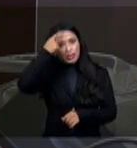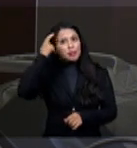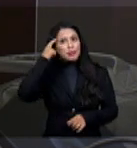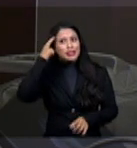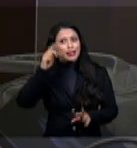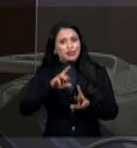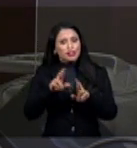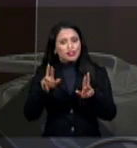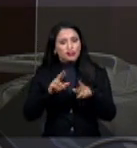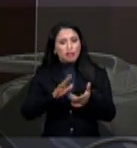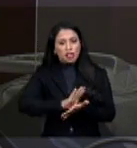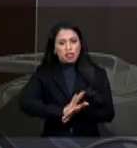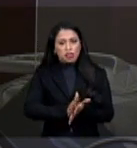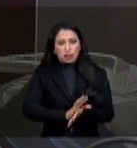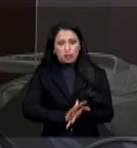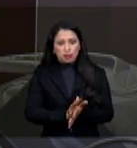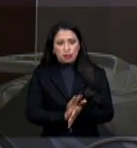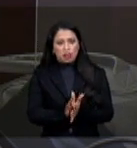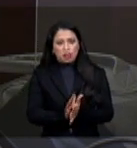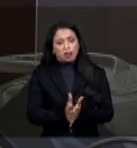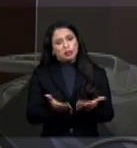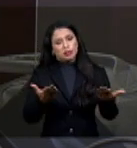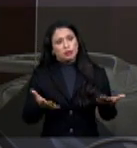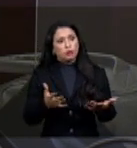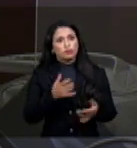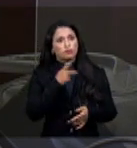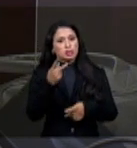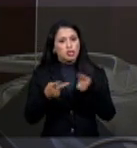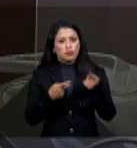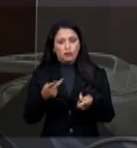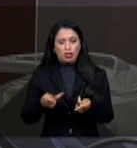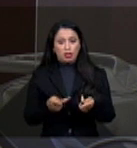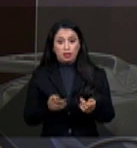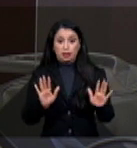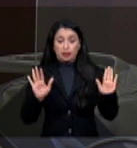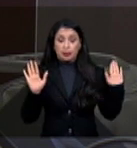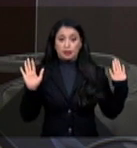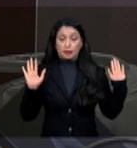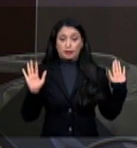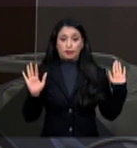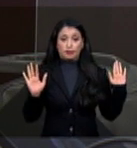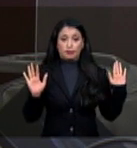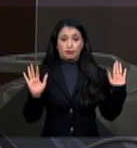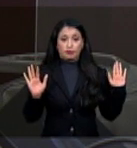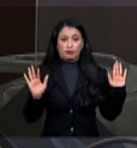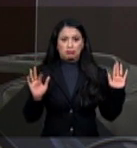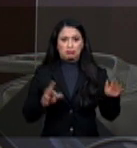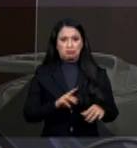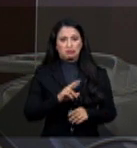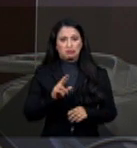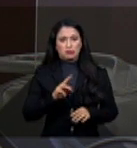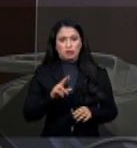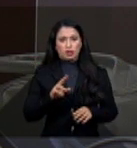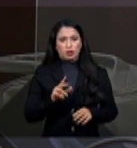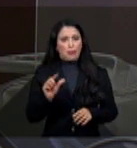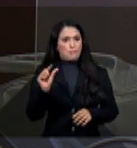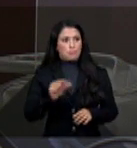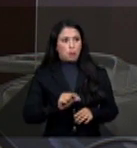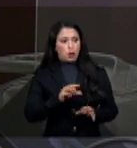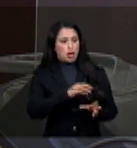informações preconceituosas e ignorantes que são disseminadas. Primeiro, que não é muita terra para pouco